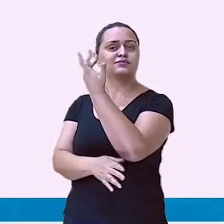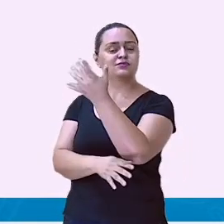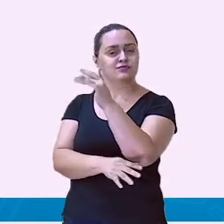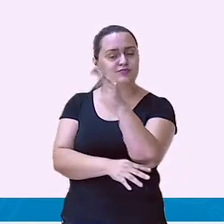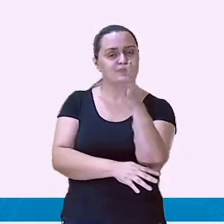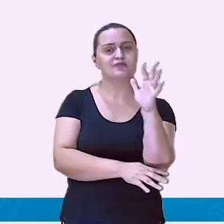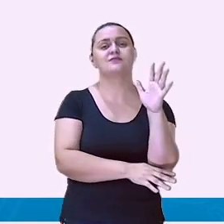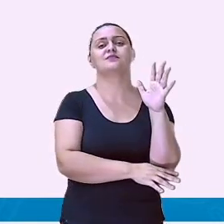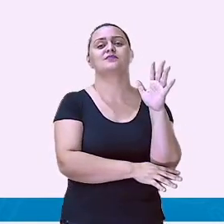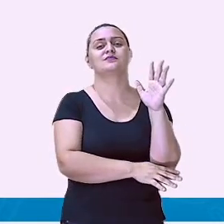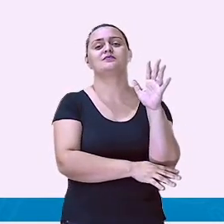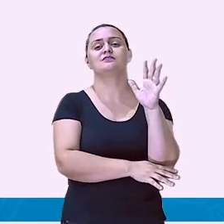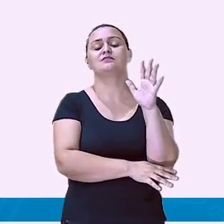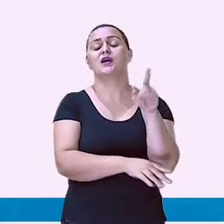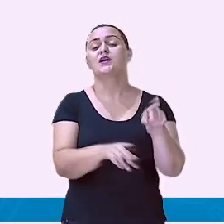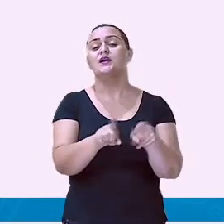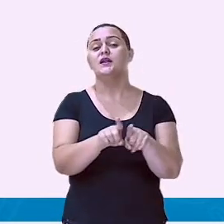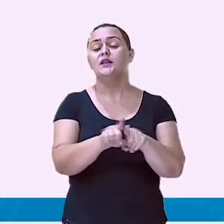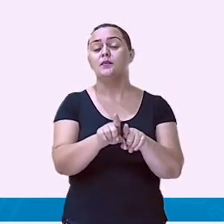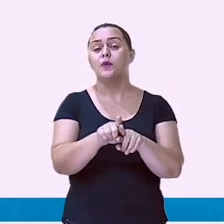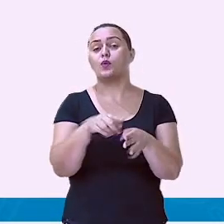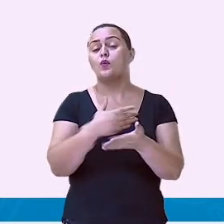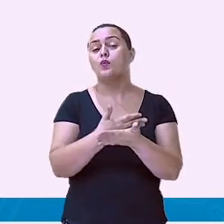foram colonizando,